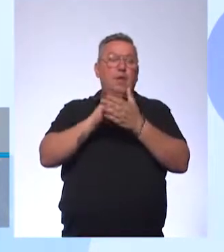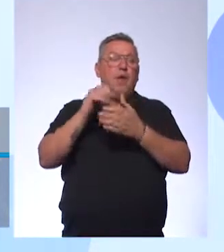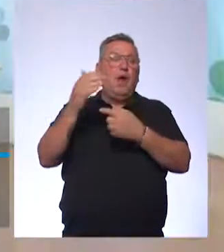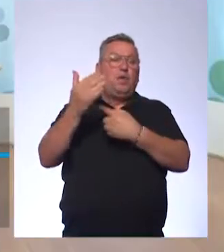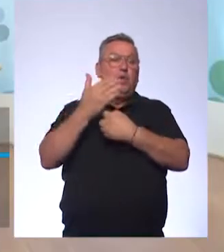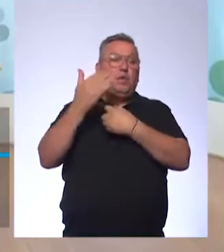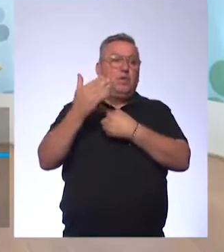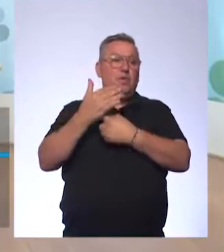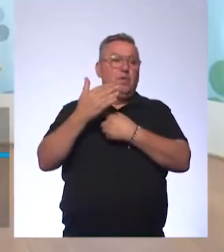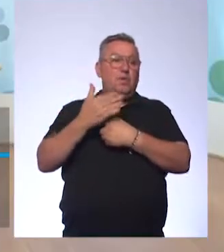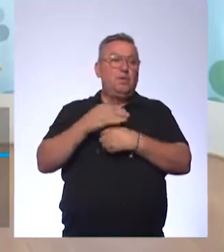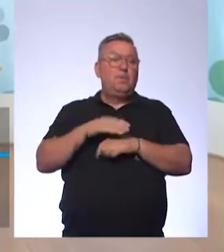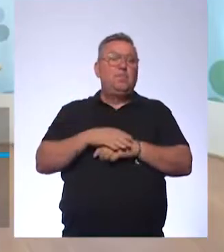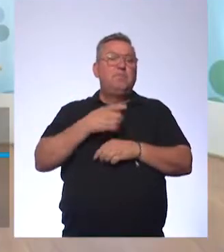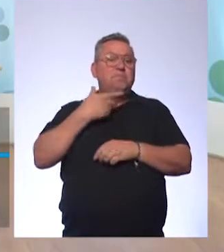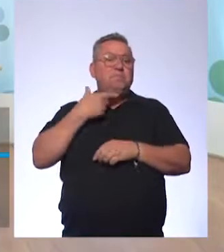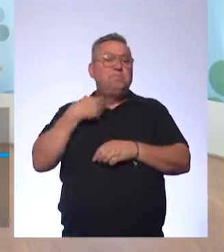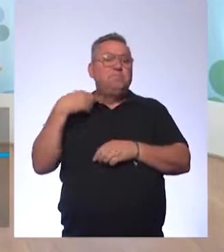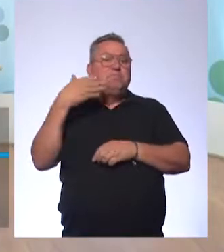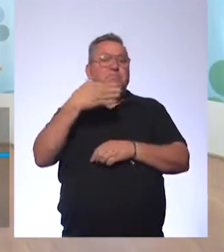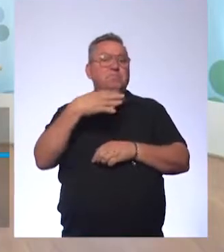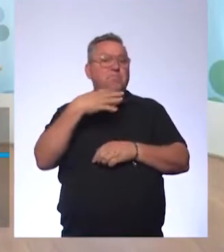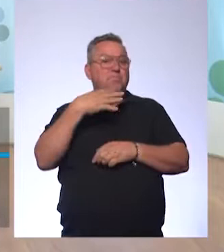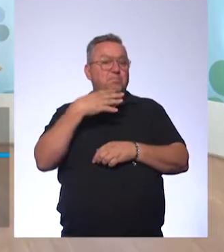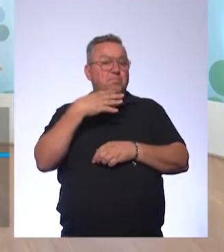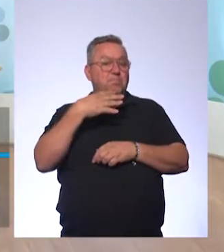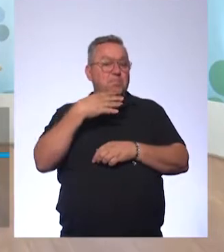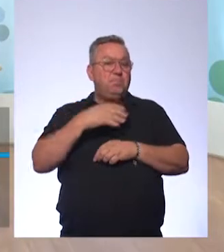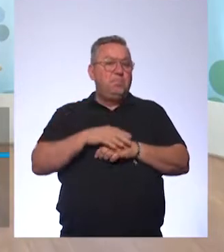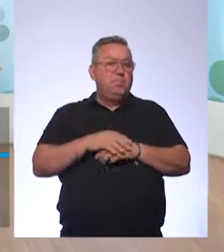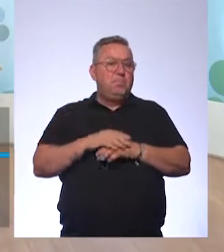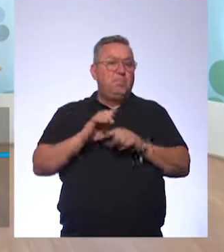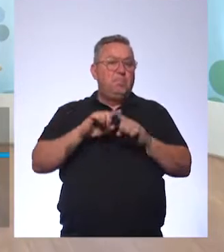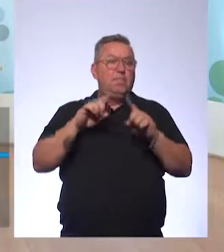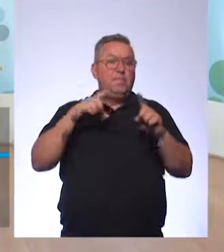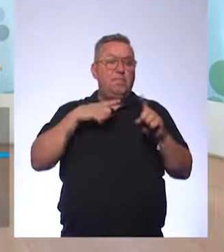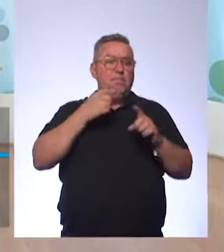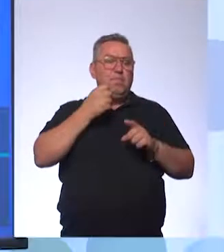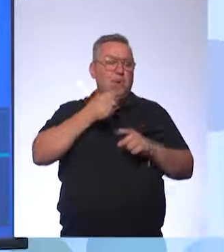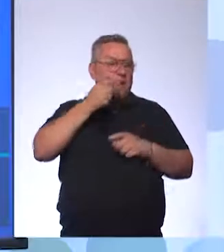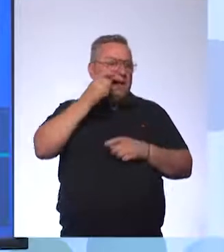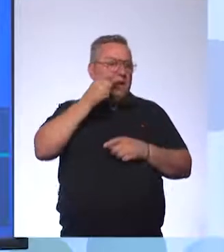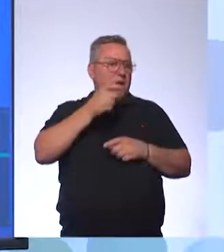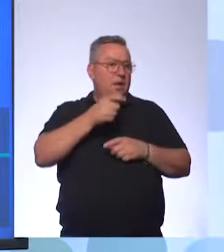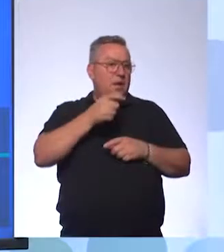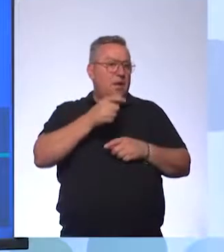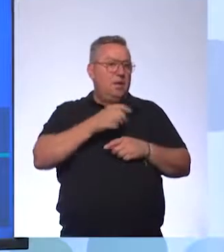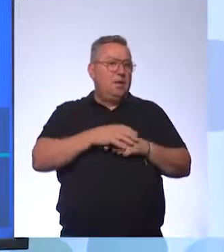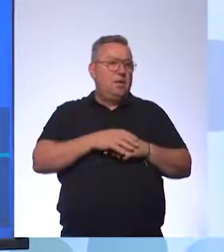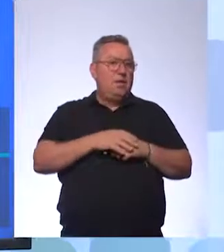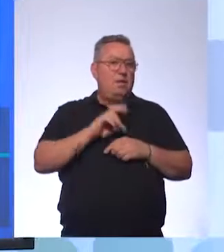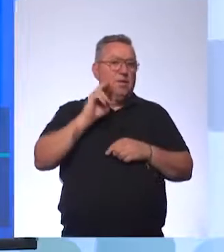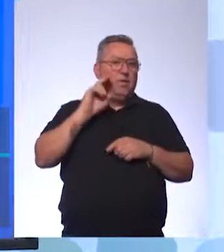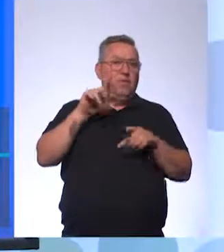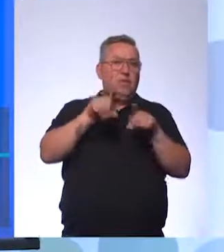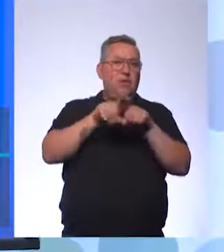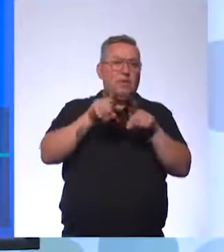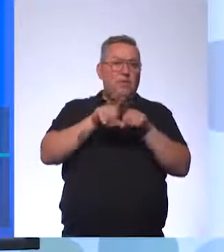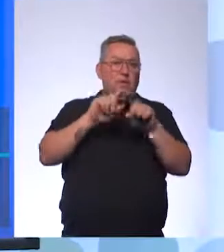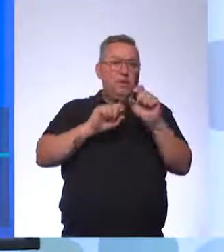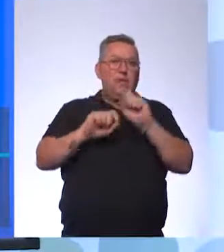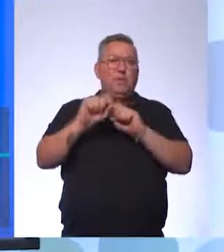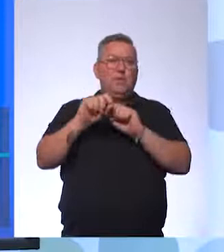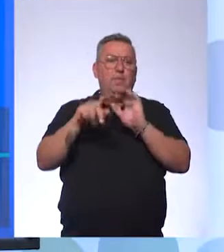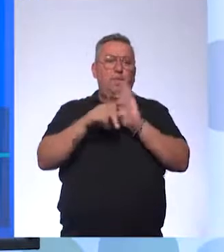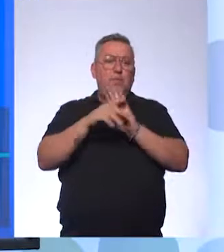Eu nunca fui lá, eu até queria ir conhecer, né, lá, mas é bem interessante, né? Eu já ouvi também aí na